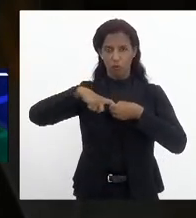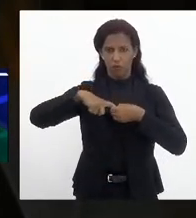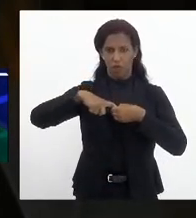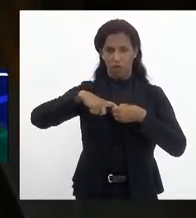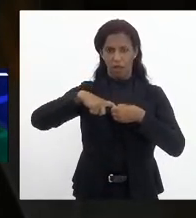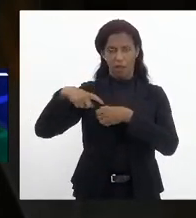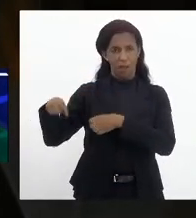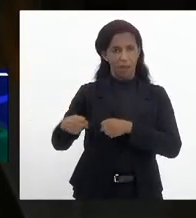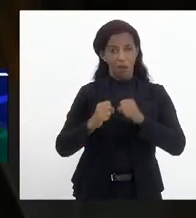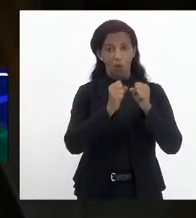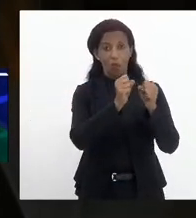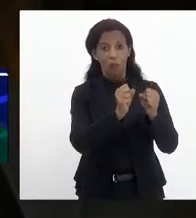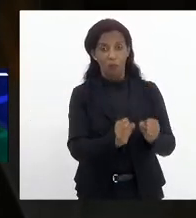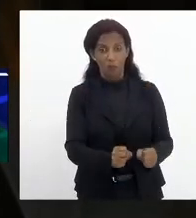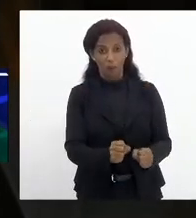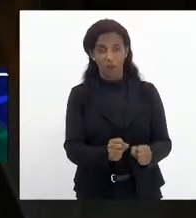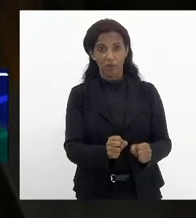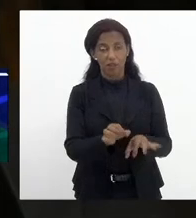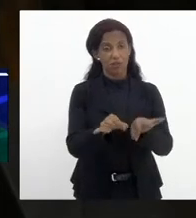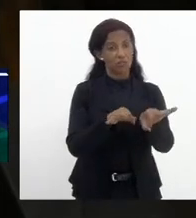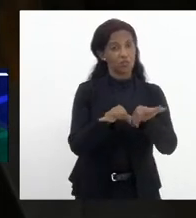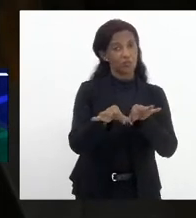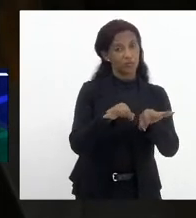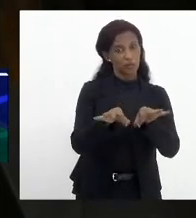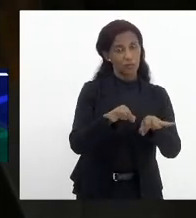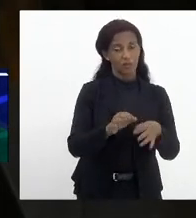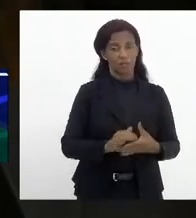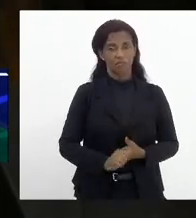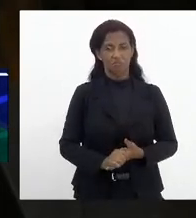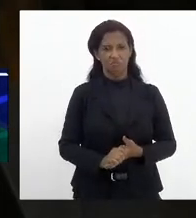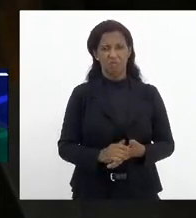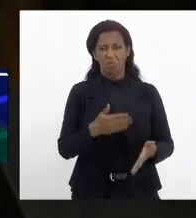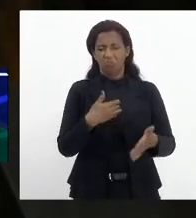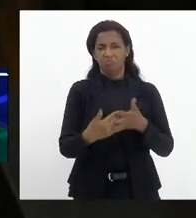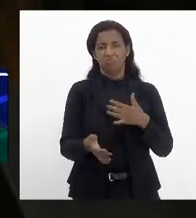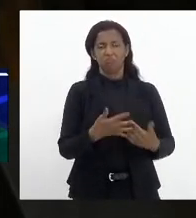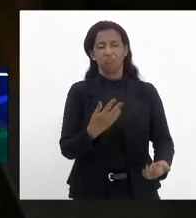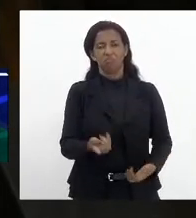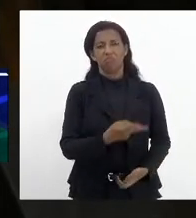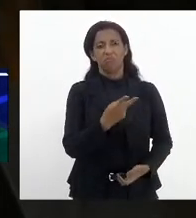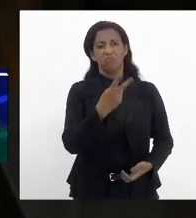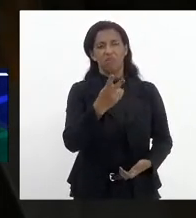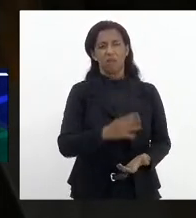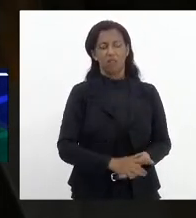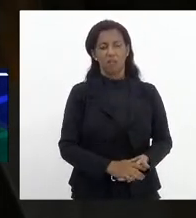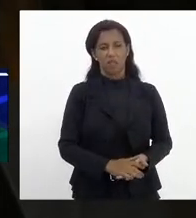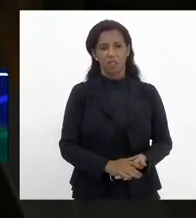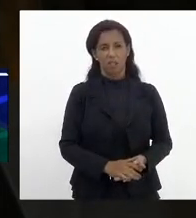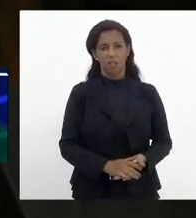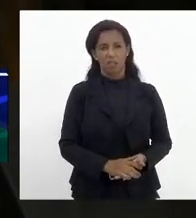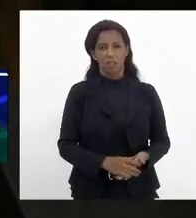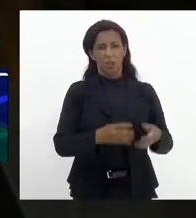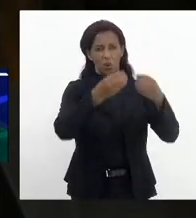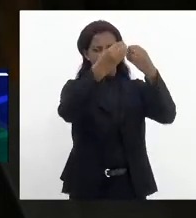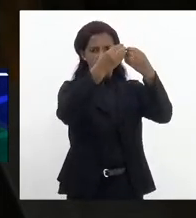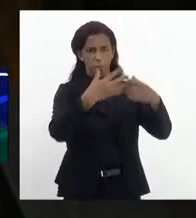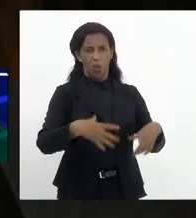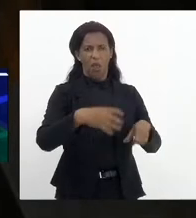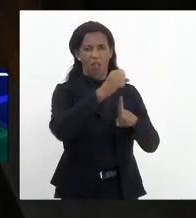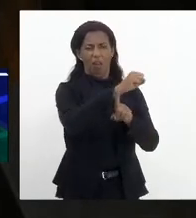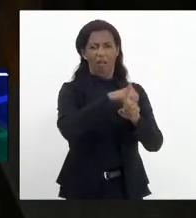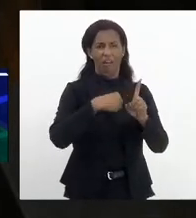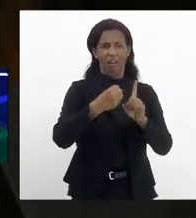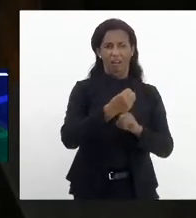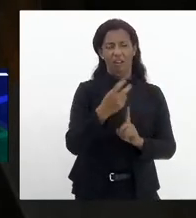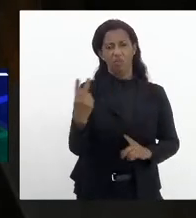ao poder de forma, a qualquer custo, denegrindo essa sociedade,